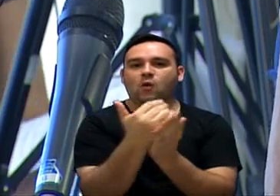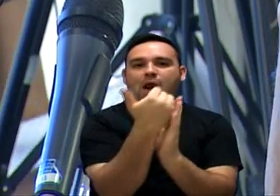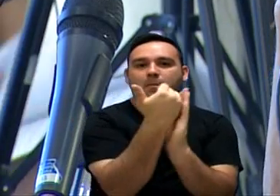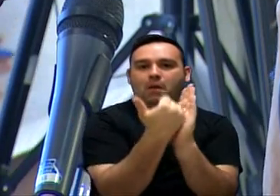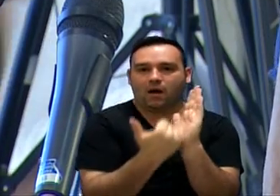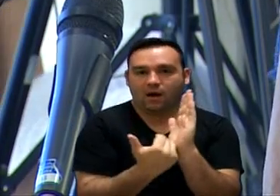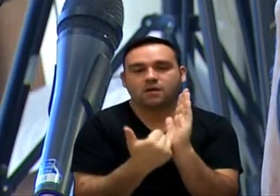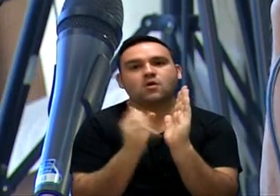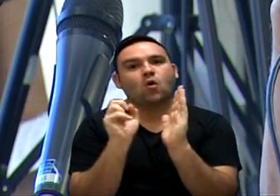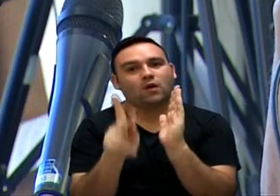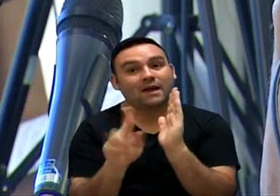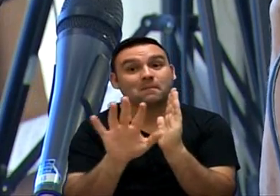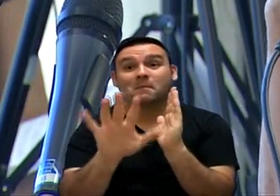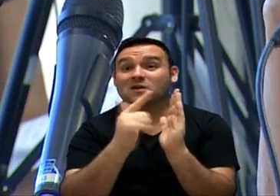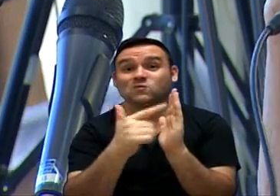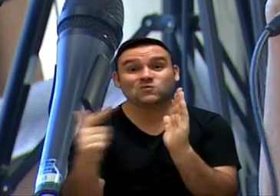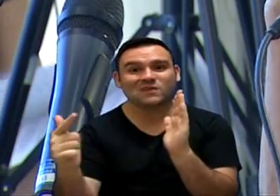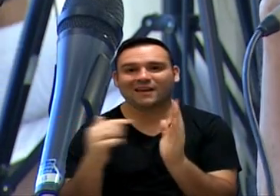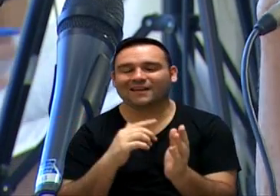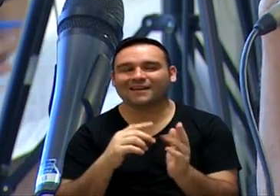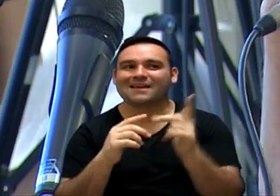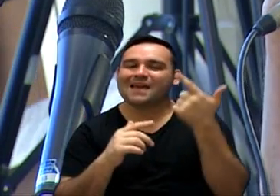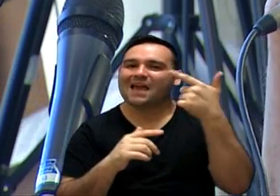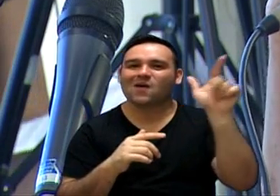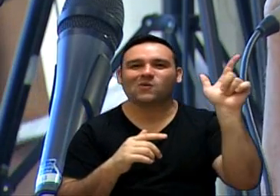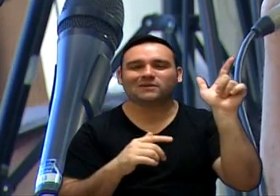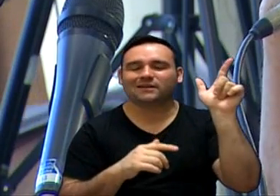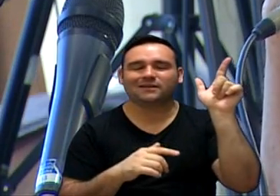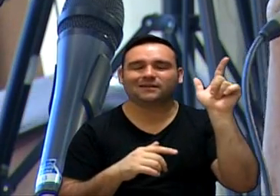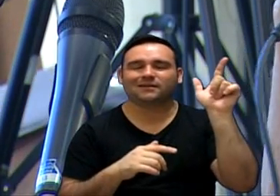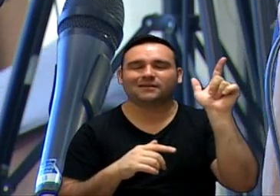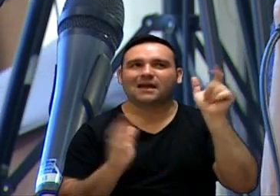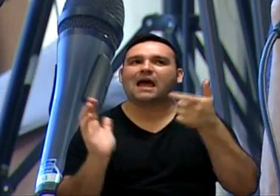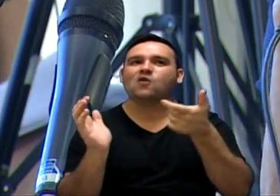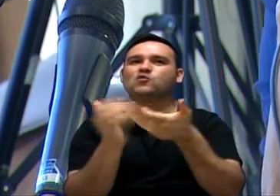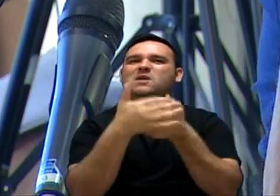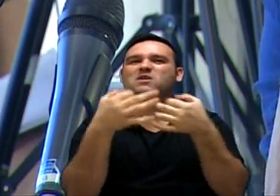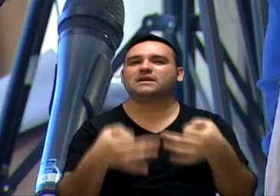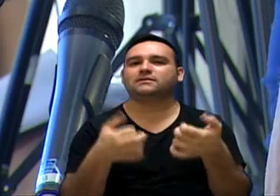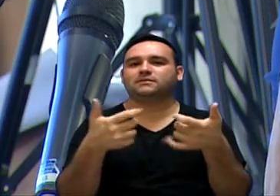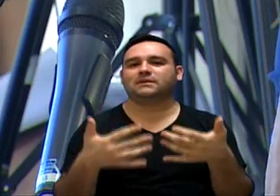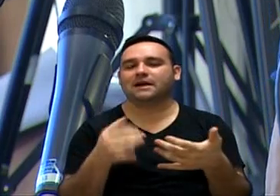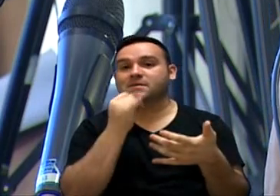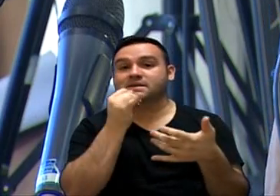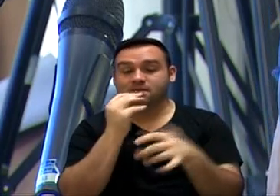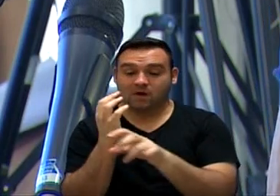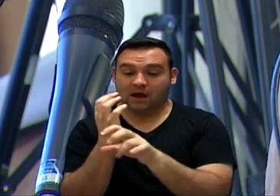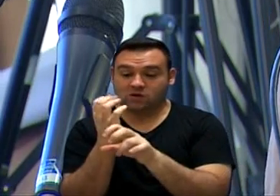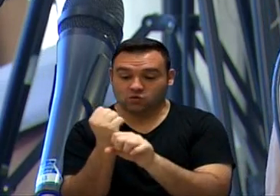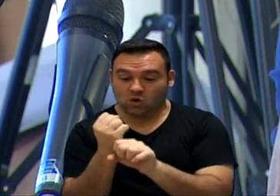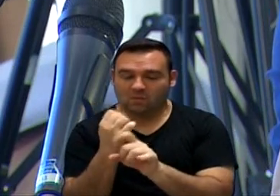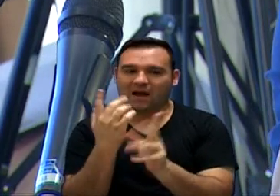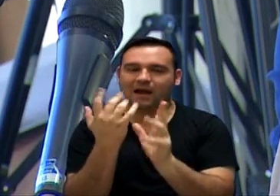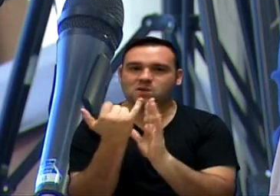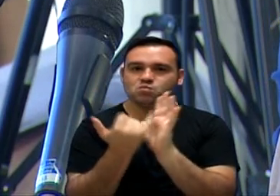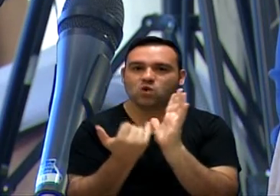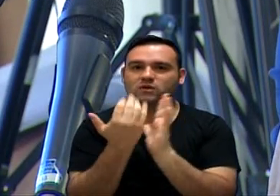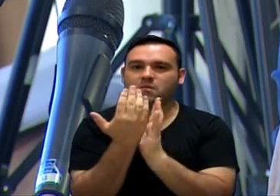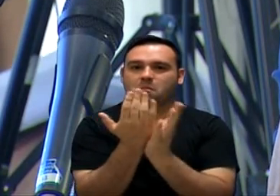evasão de receita. Não, não é, o termo não é esse, é uma outra. É um termo correto que se fala quando você